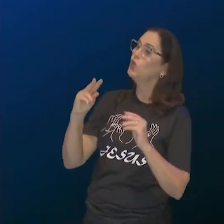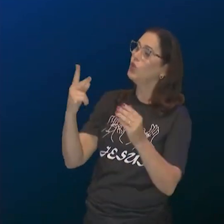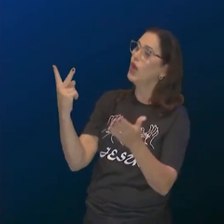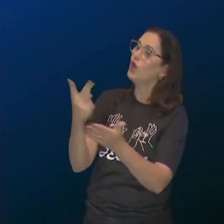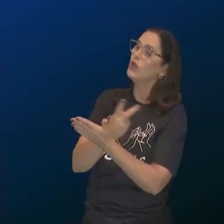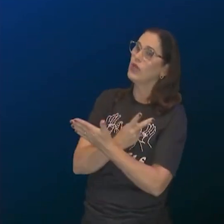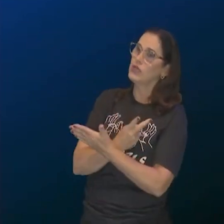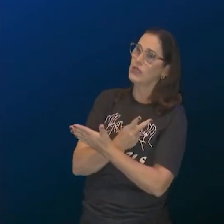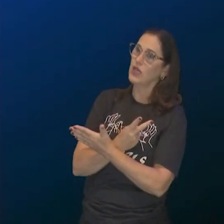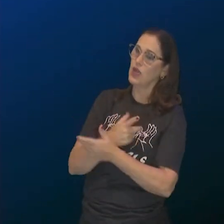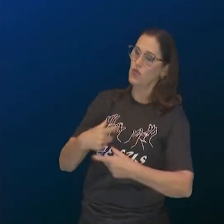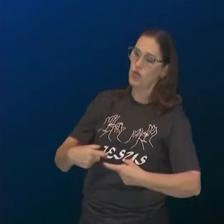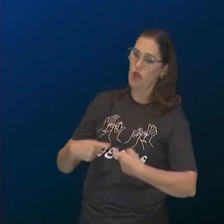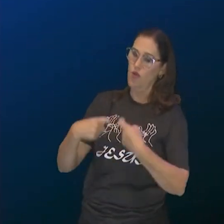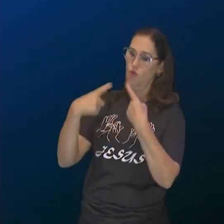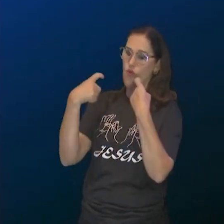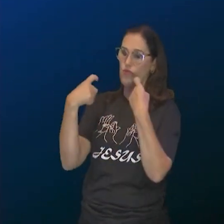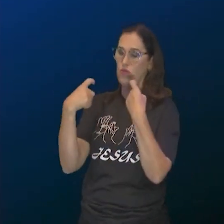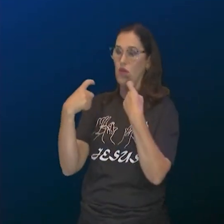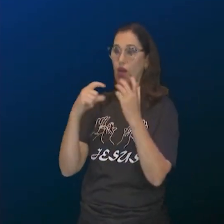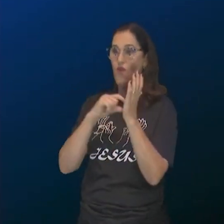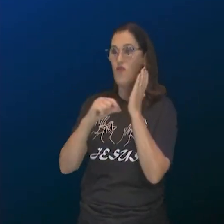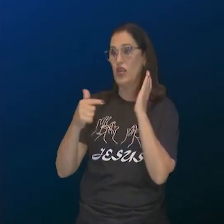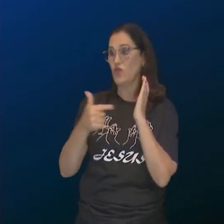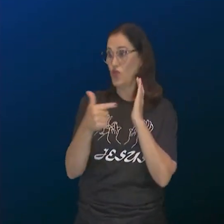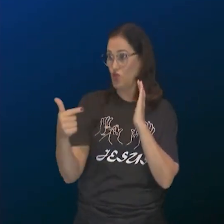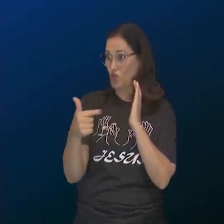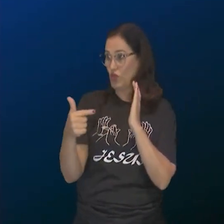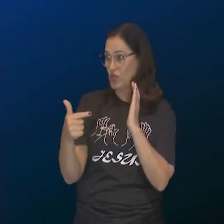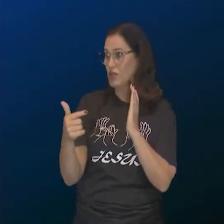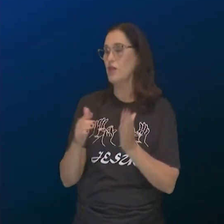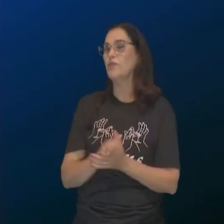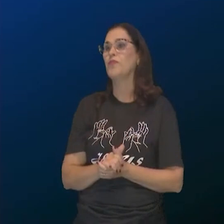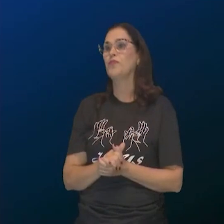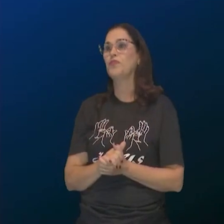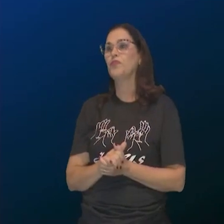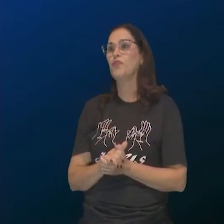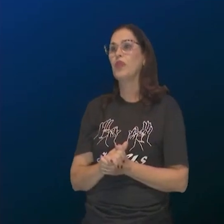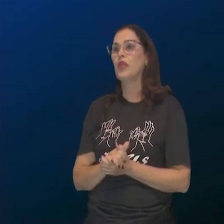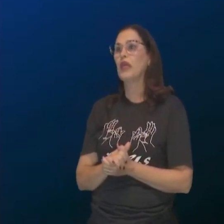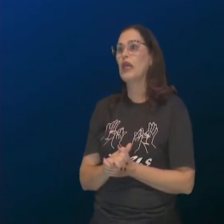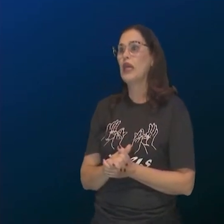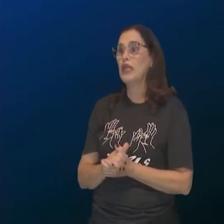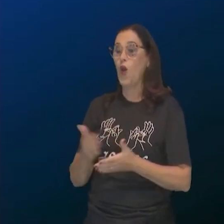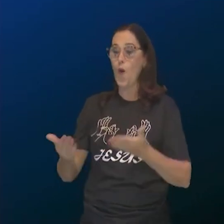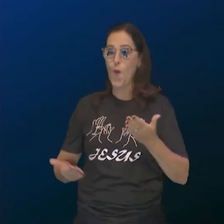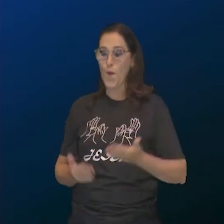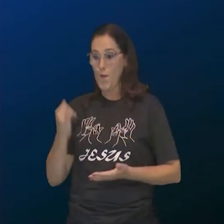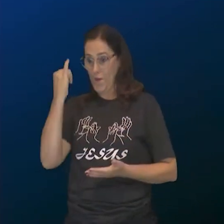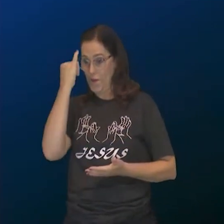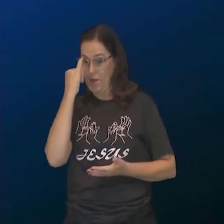dera na batalha. Verso 22 agora, meu irmão, partiu o